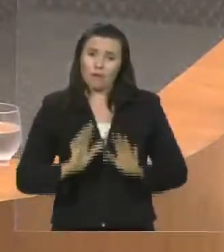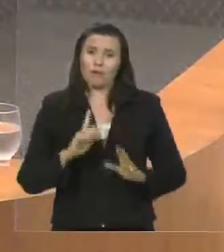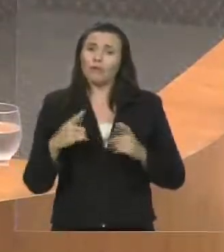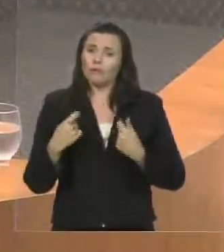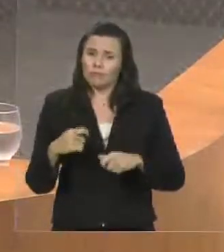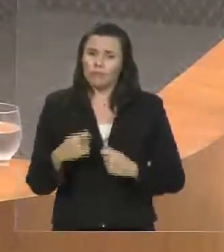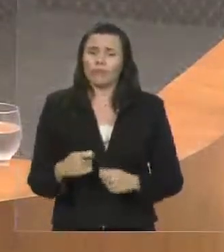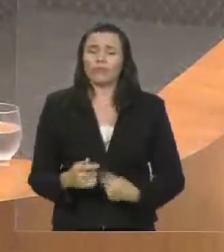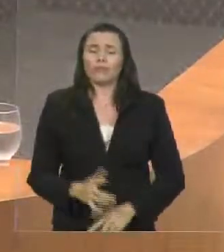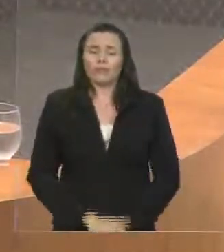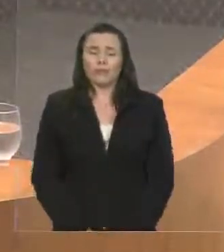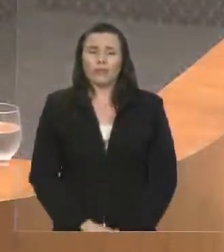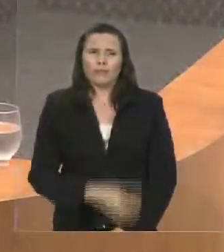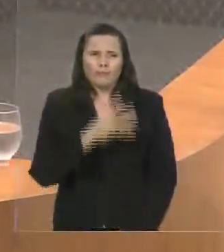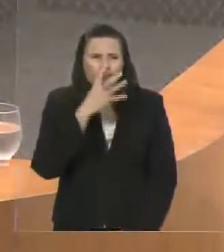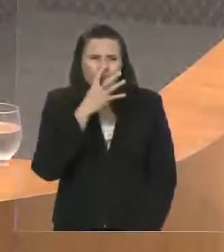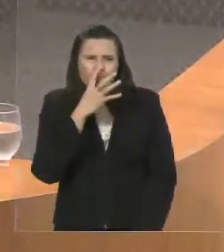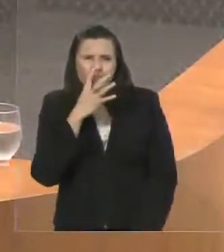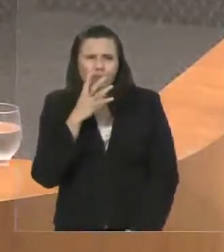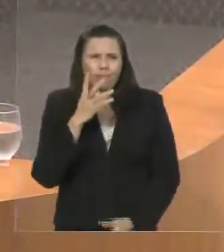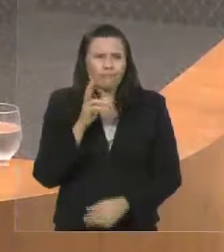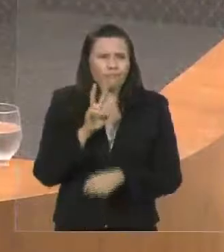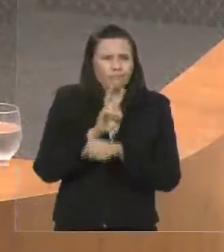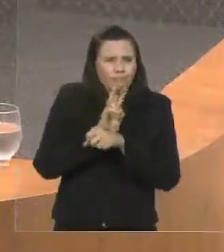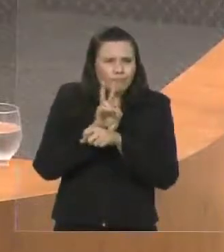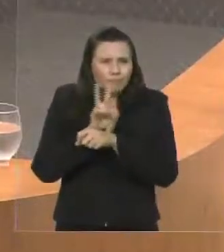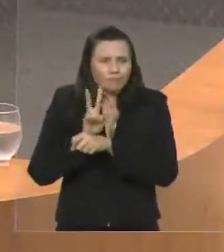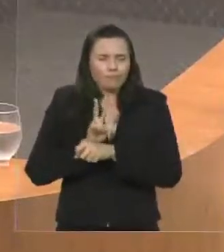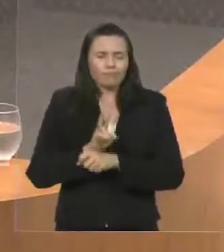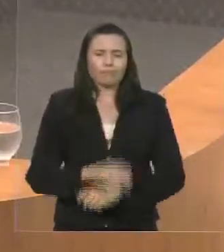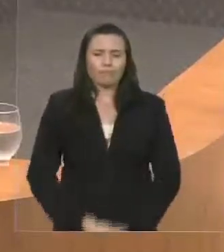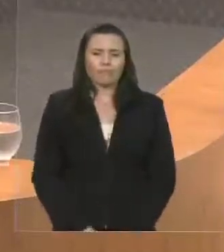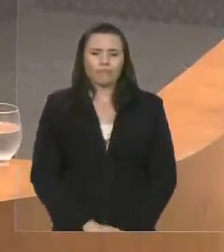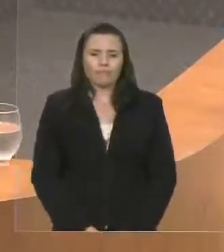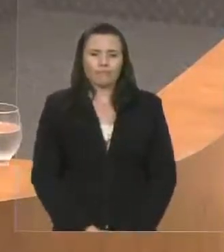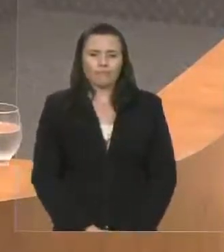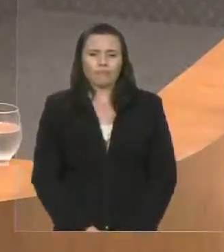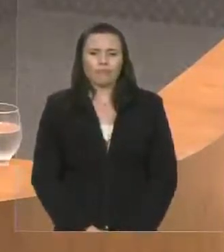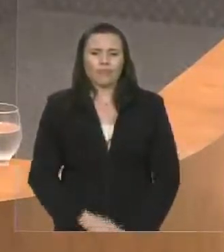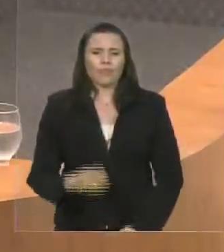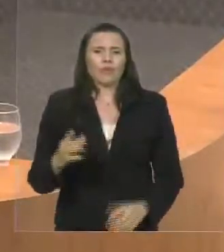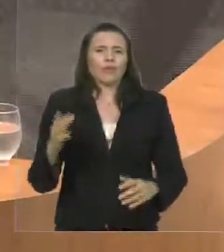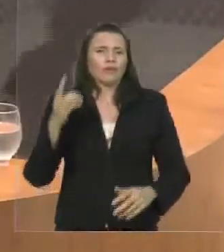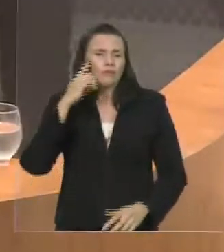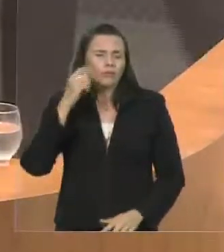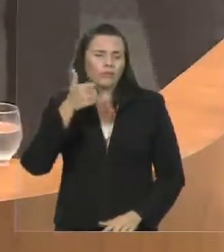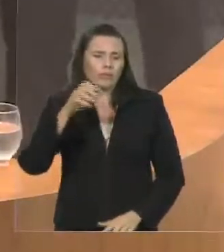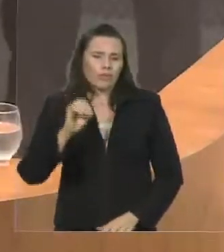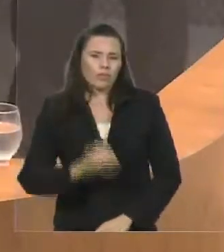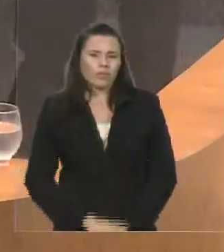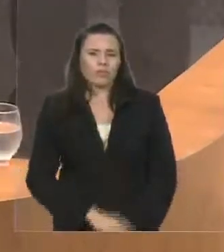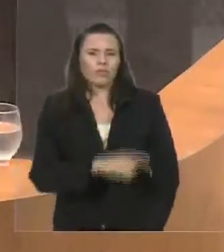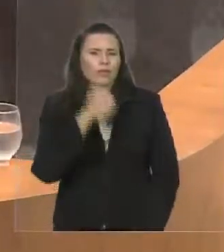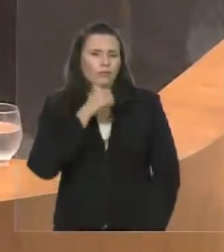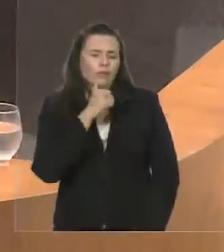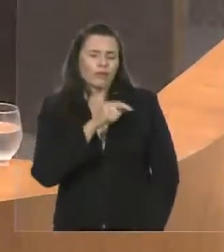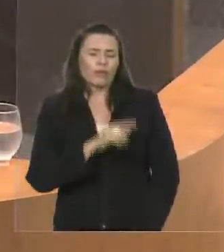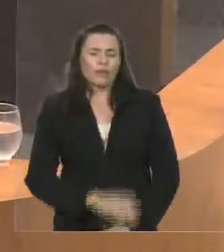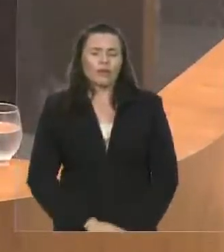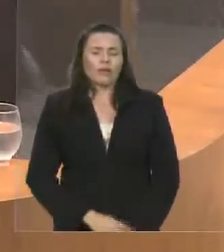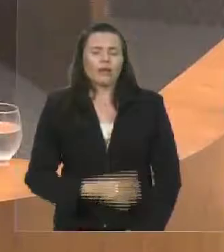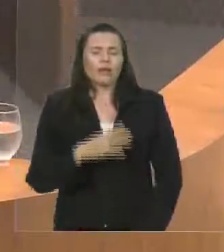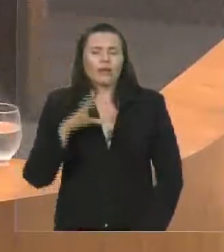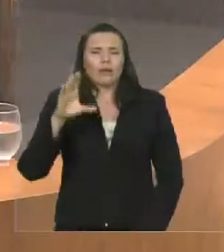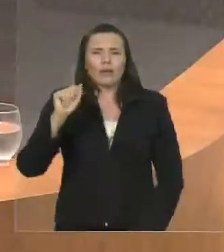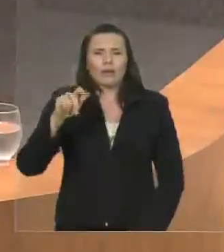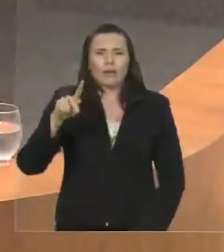E no último dia 10, a imprensa do estado levou a público o caso de uma capitã do Corpo de Bombeiros que viveu um momento